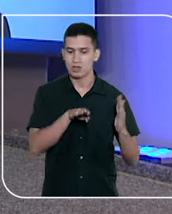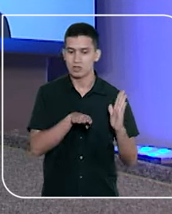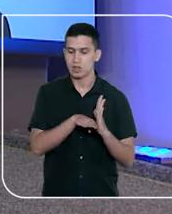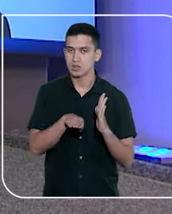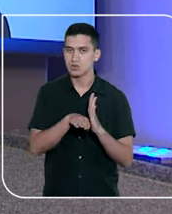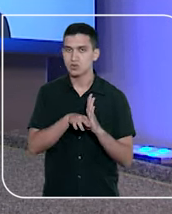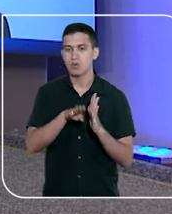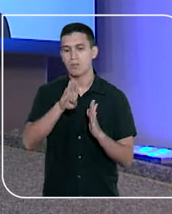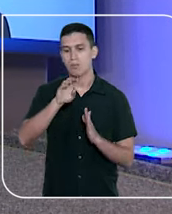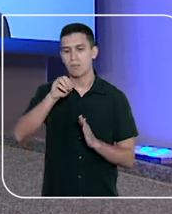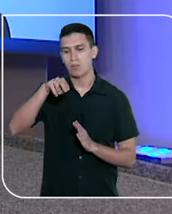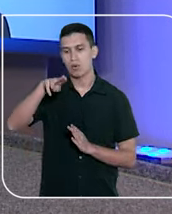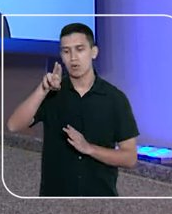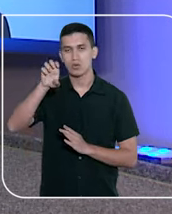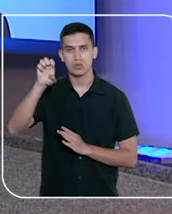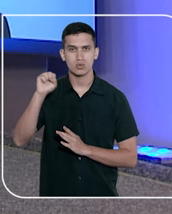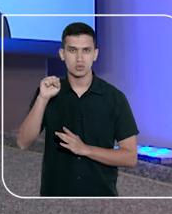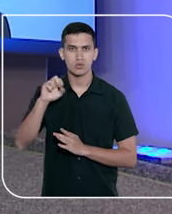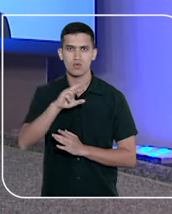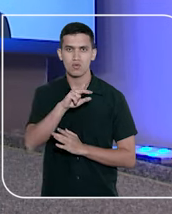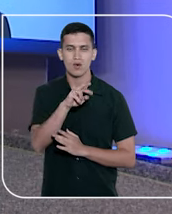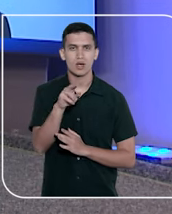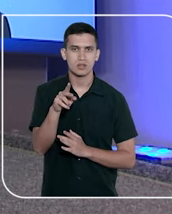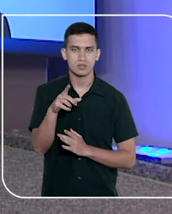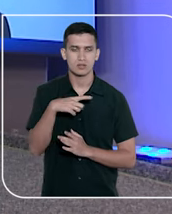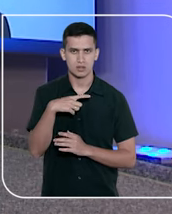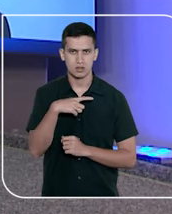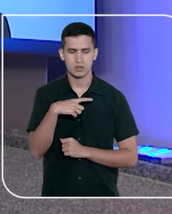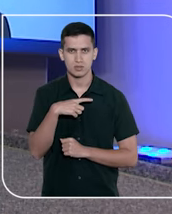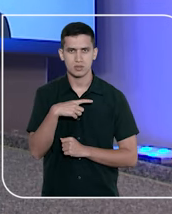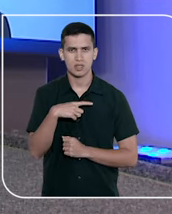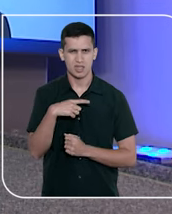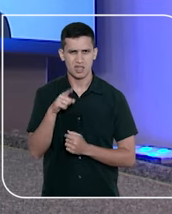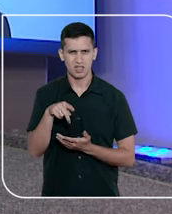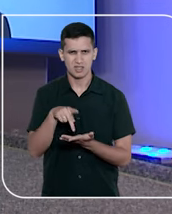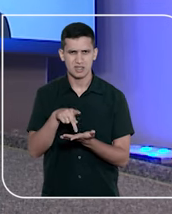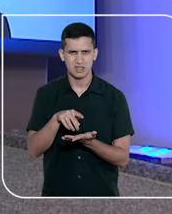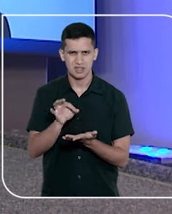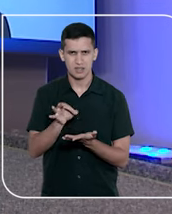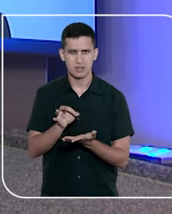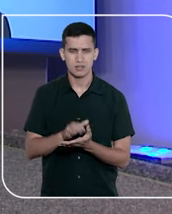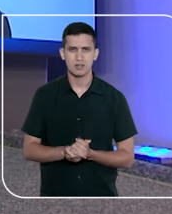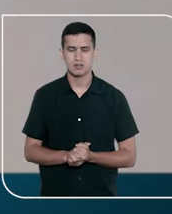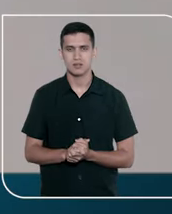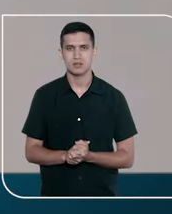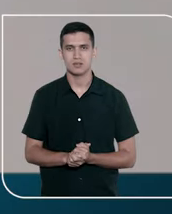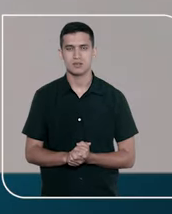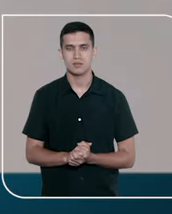hereditária, doutor Ricardo, como é que está essa cláusula? Ela realmente ela é válida?